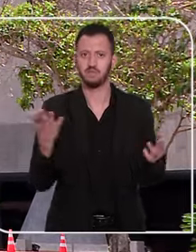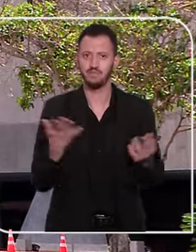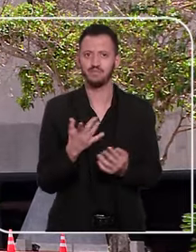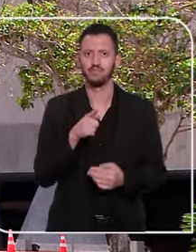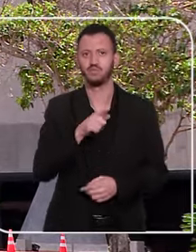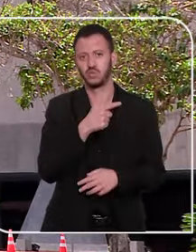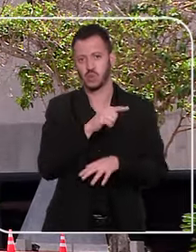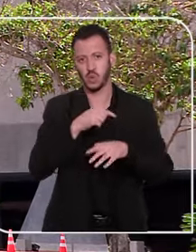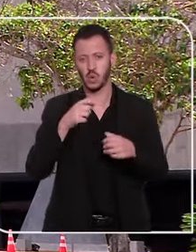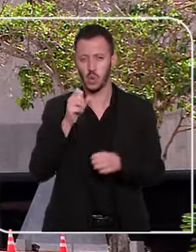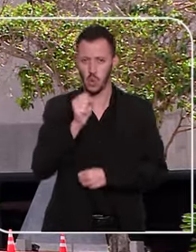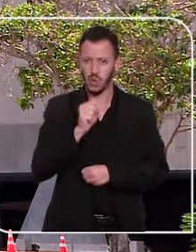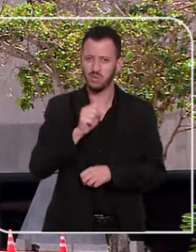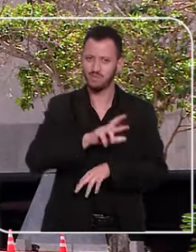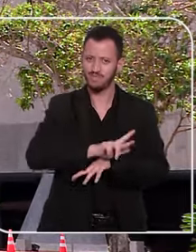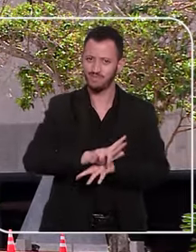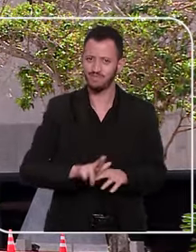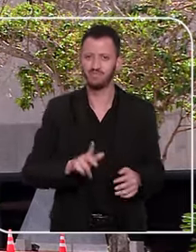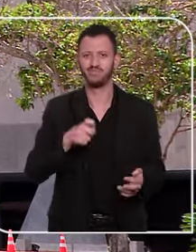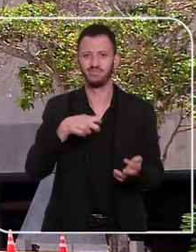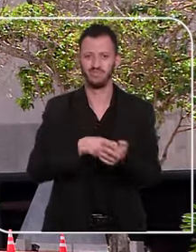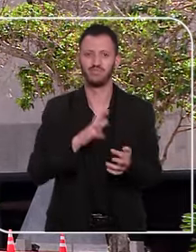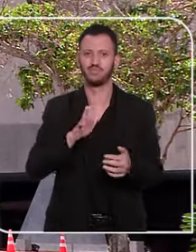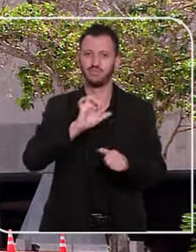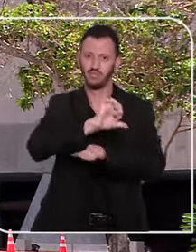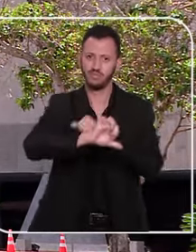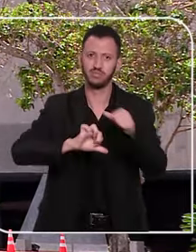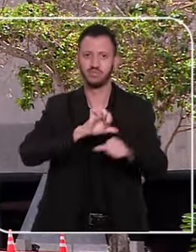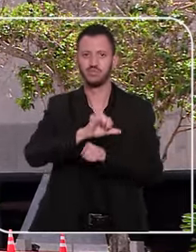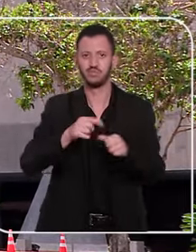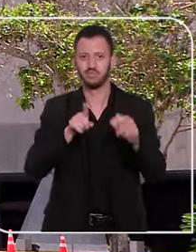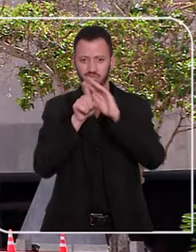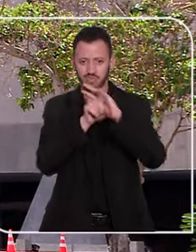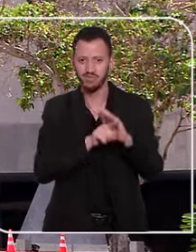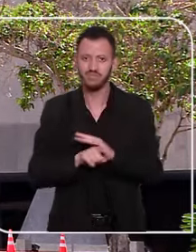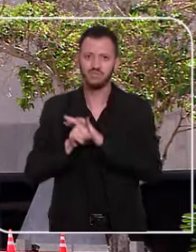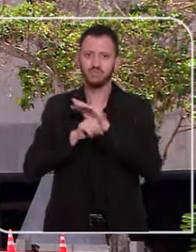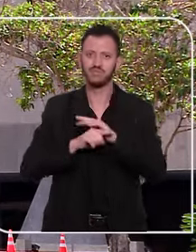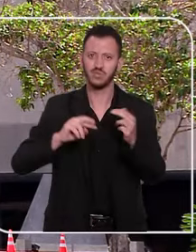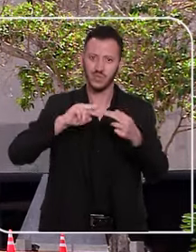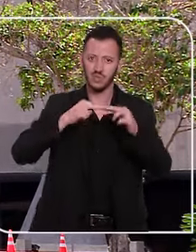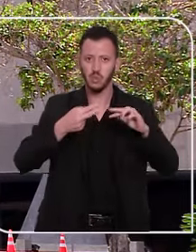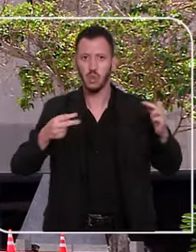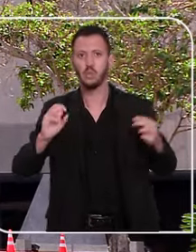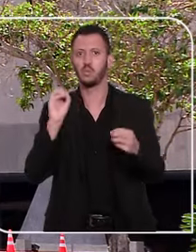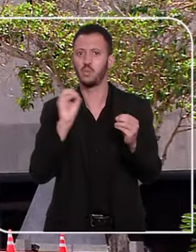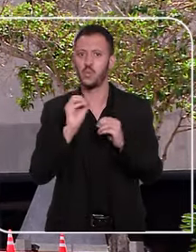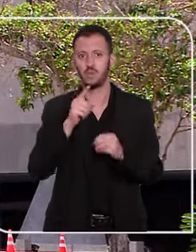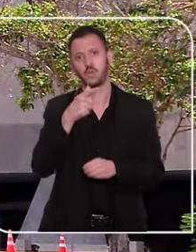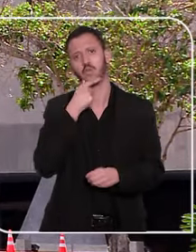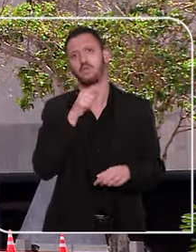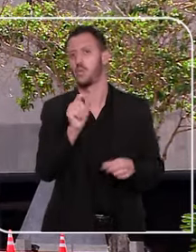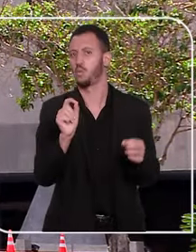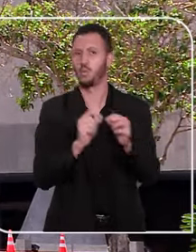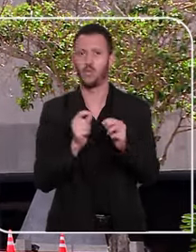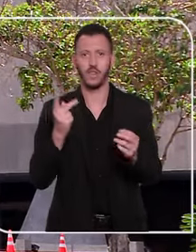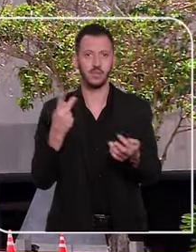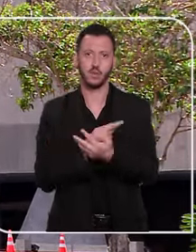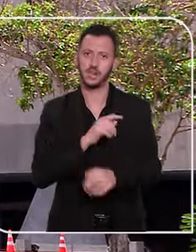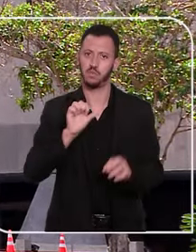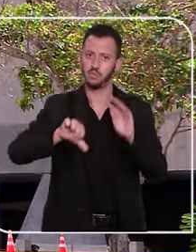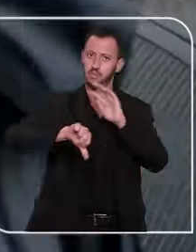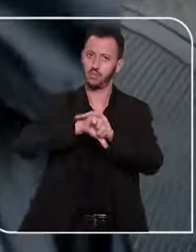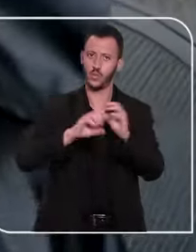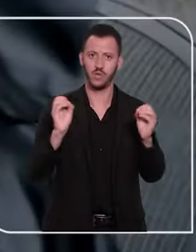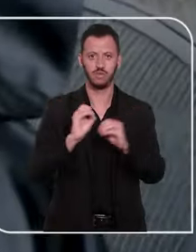condenado nos outros o casos as condenações já haviam sido revertidas após exames de DNA comprovarem que ele não era o autor